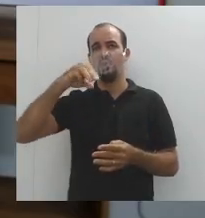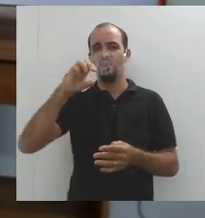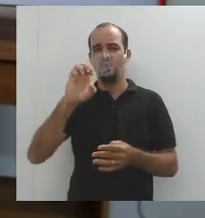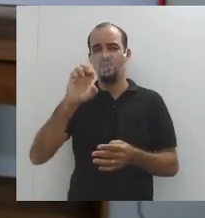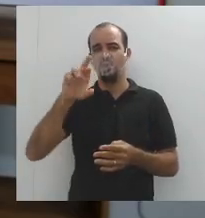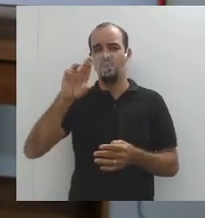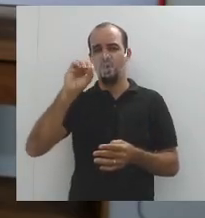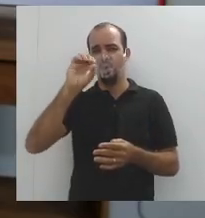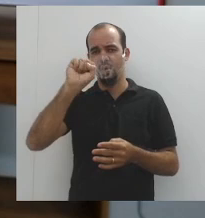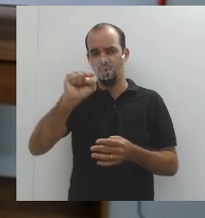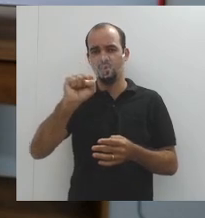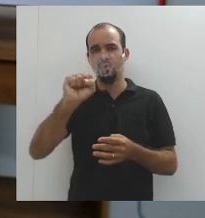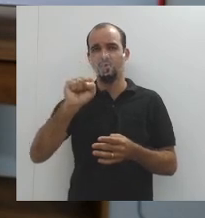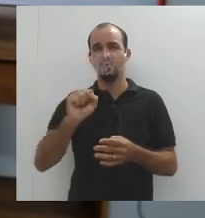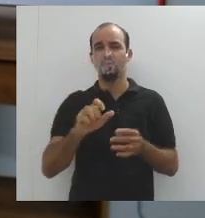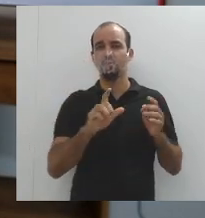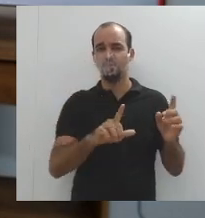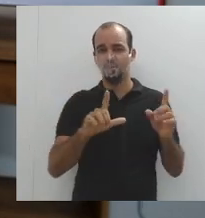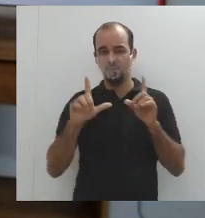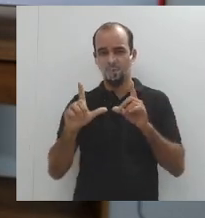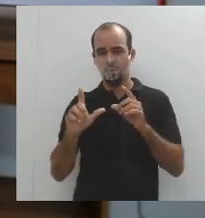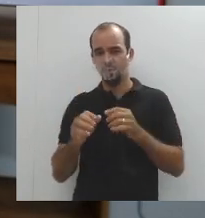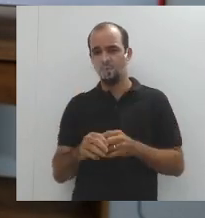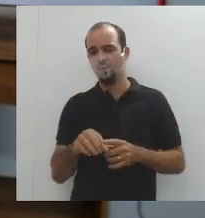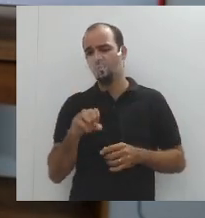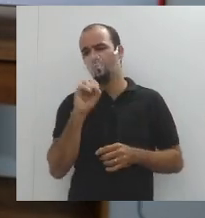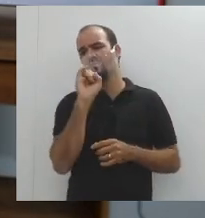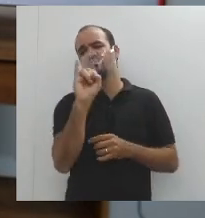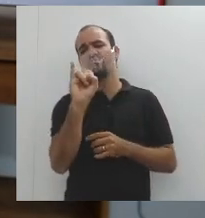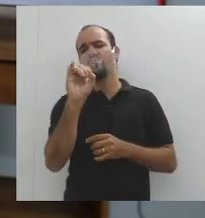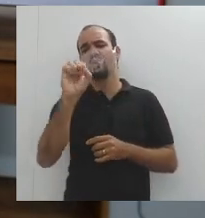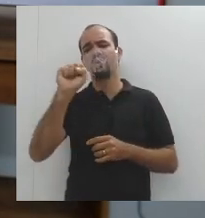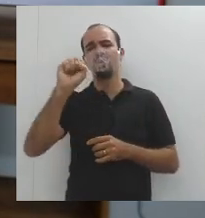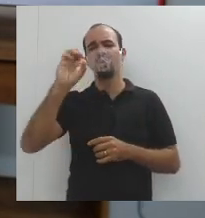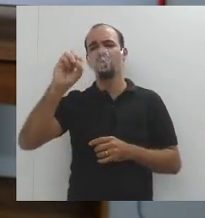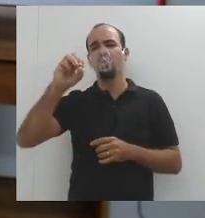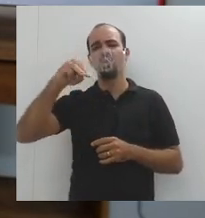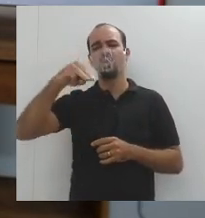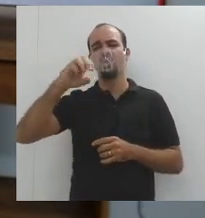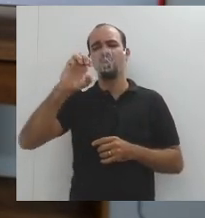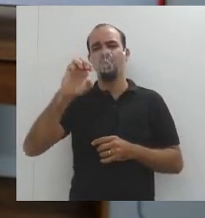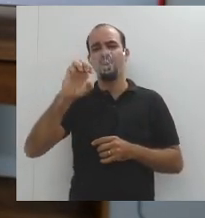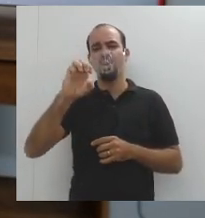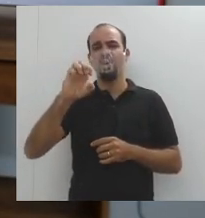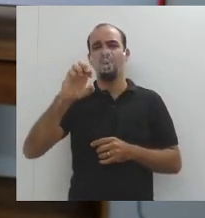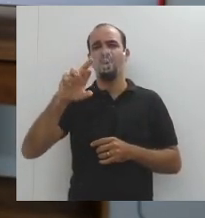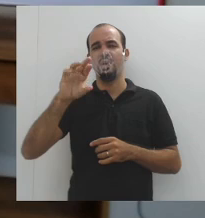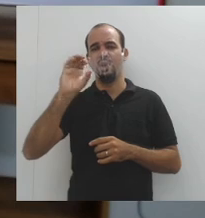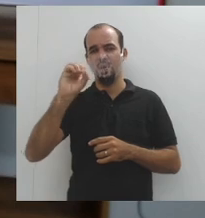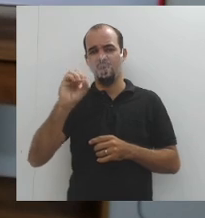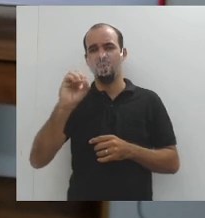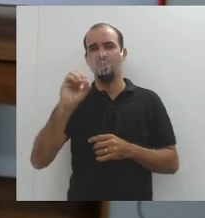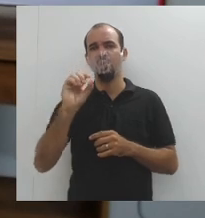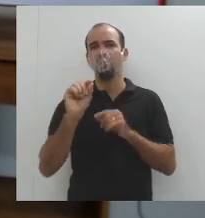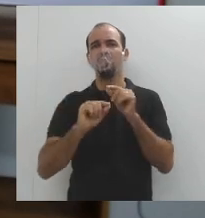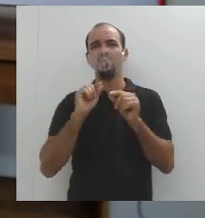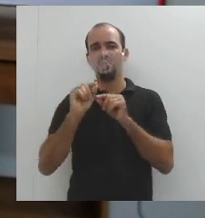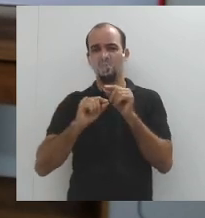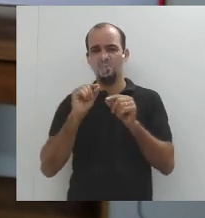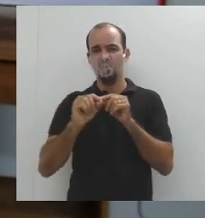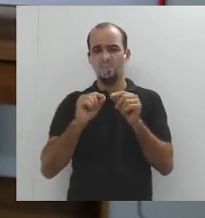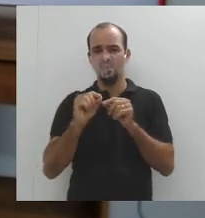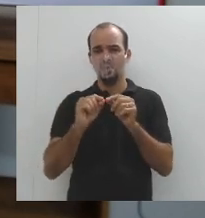Vocês estudaram lá isomeria ótica. O que é isso, gente? É quando eu tenho um